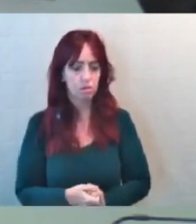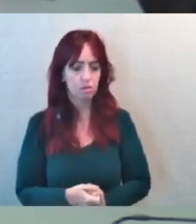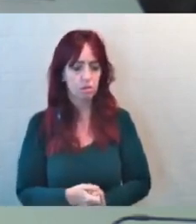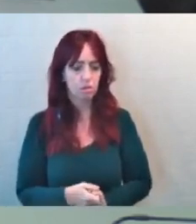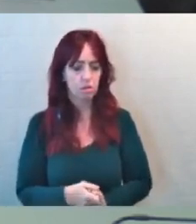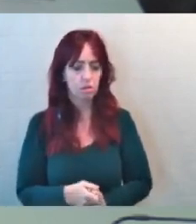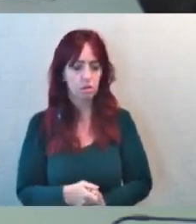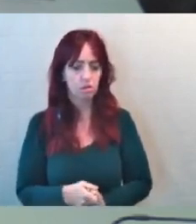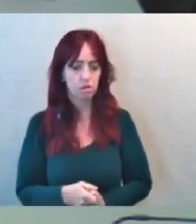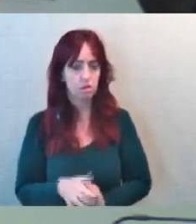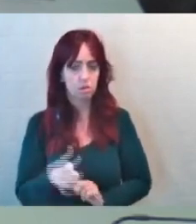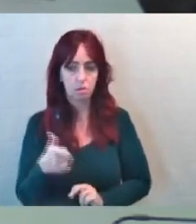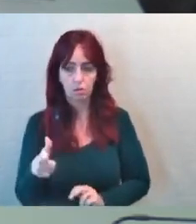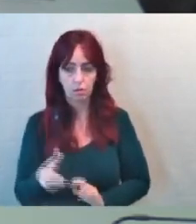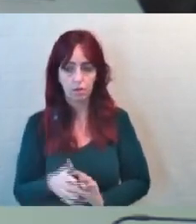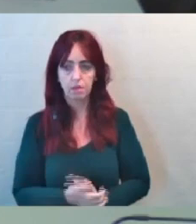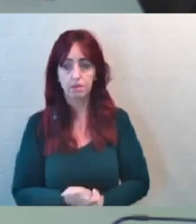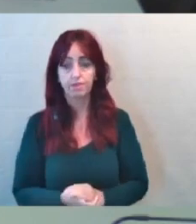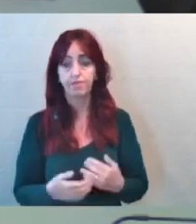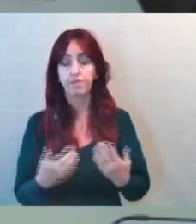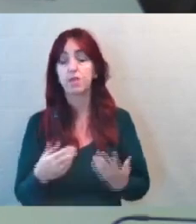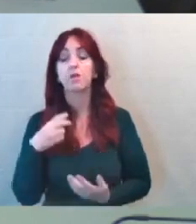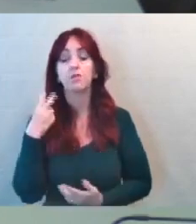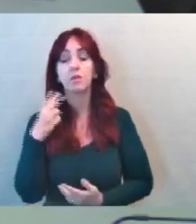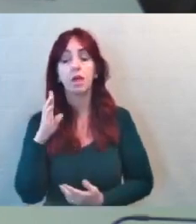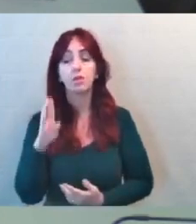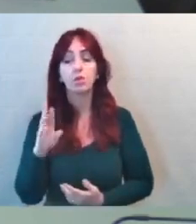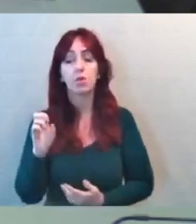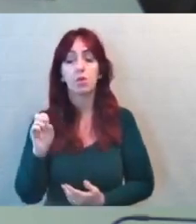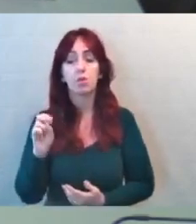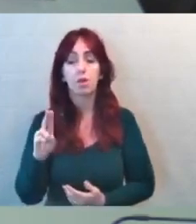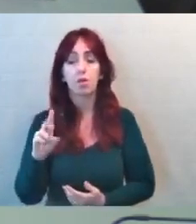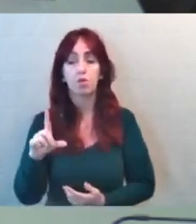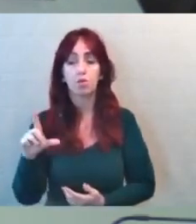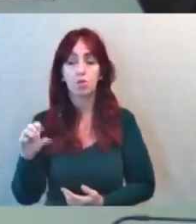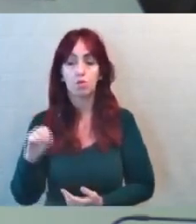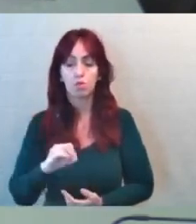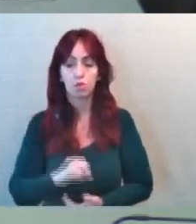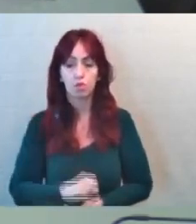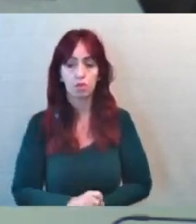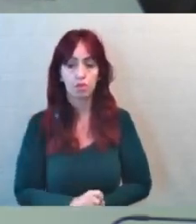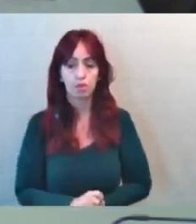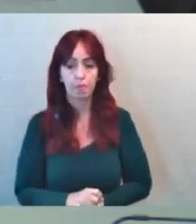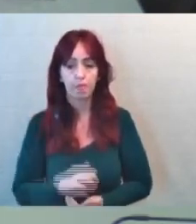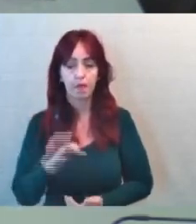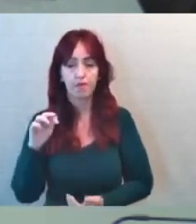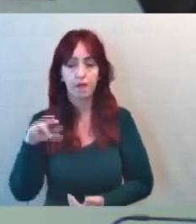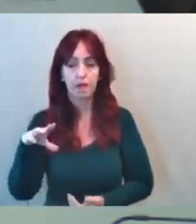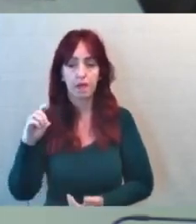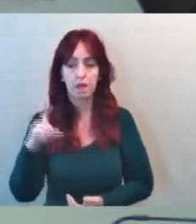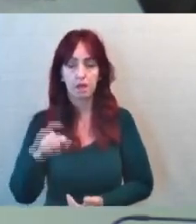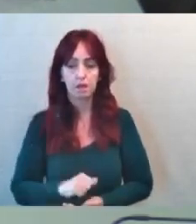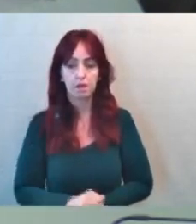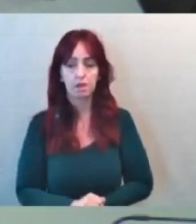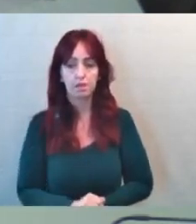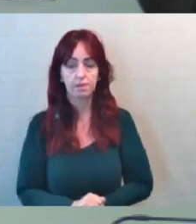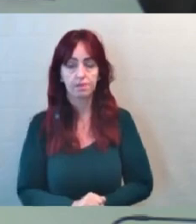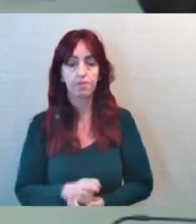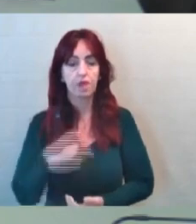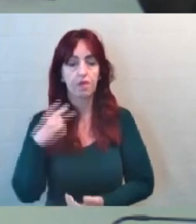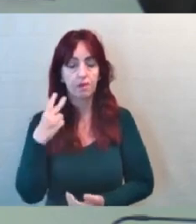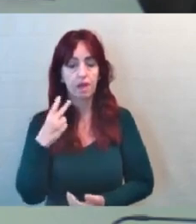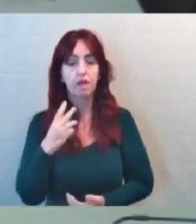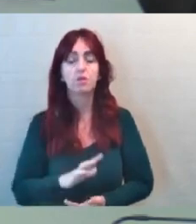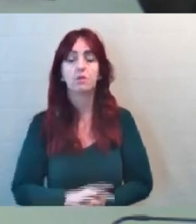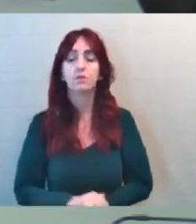Se não tem, né, então o vereador Braulio quer deixar suas considerações. Fernanda, o vereador Braulio. Só agradecer